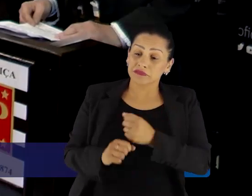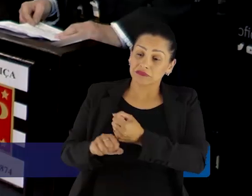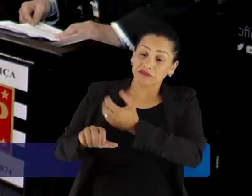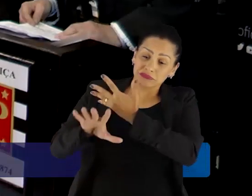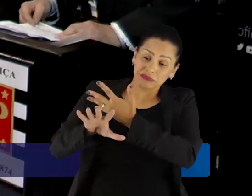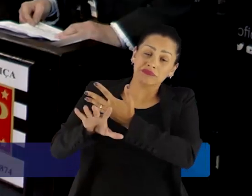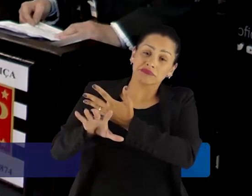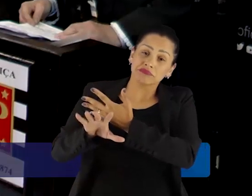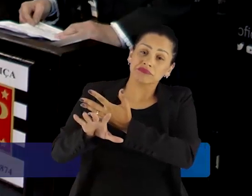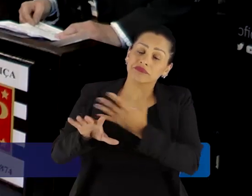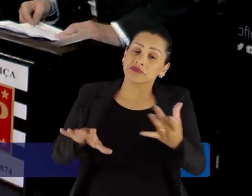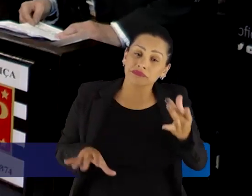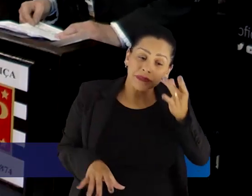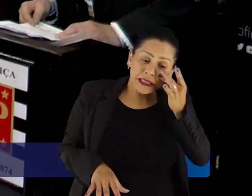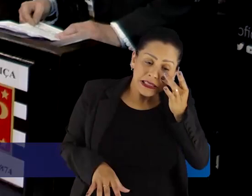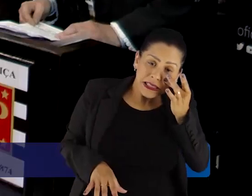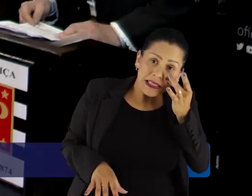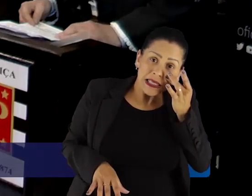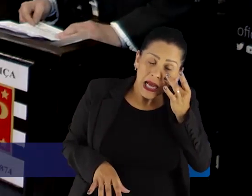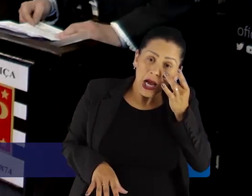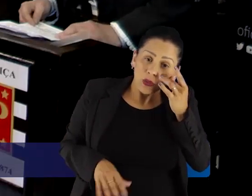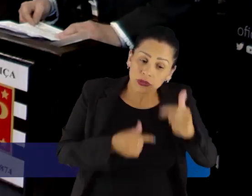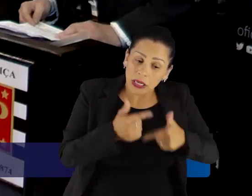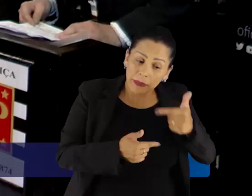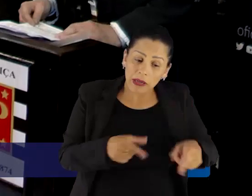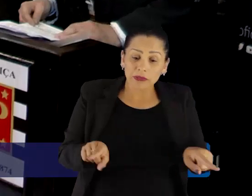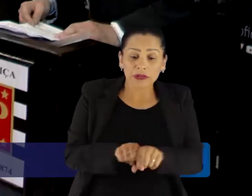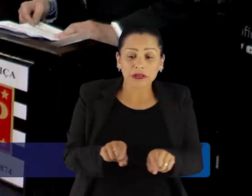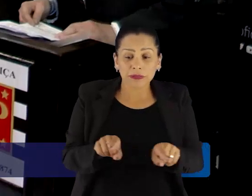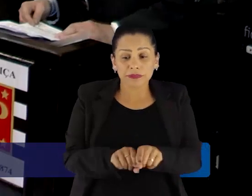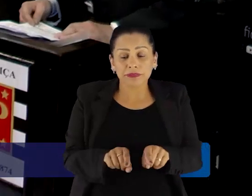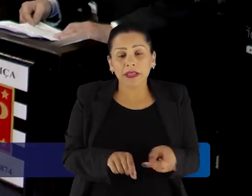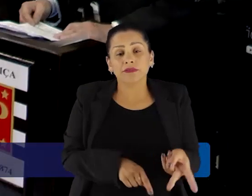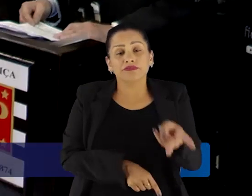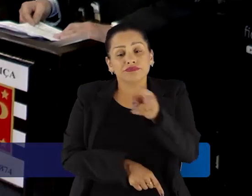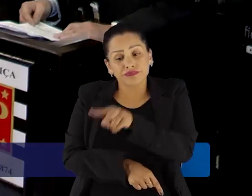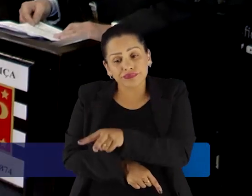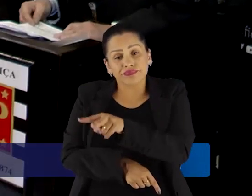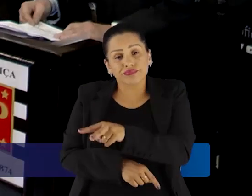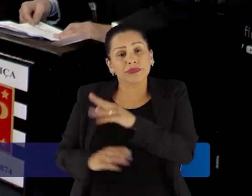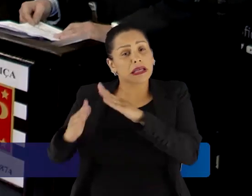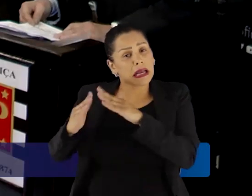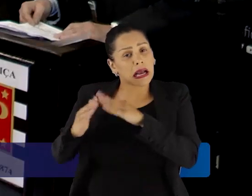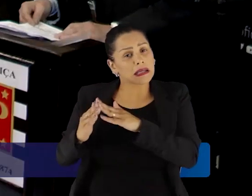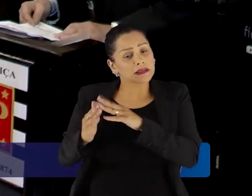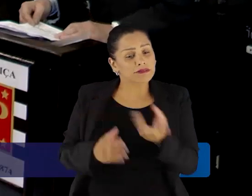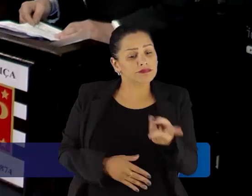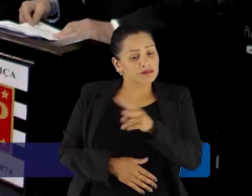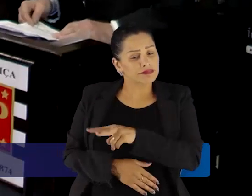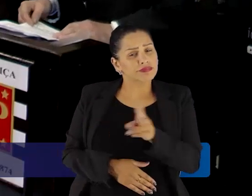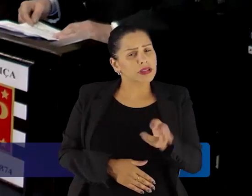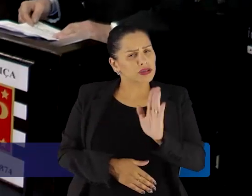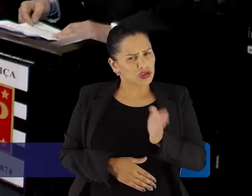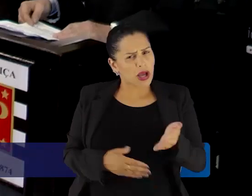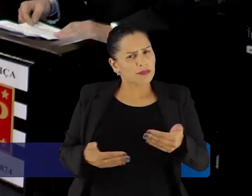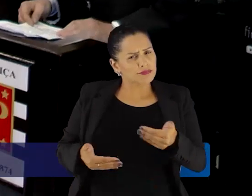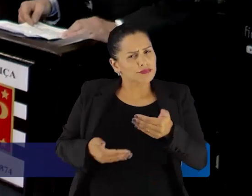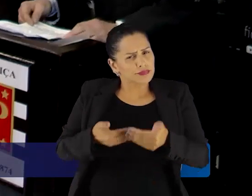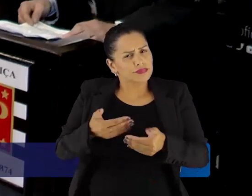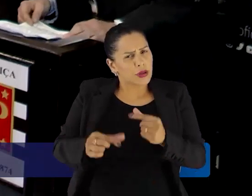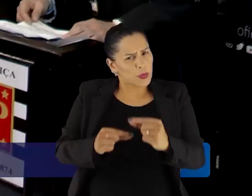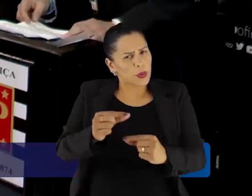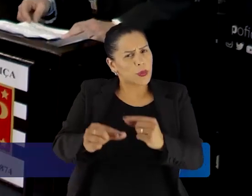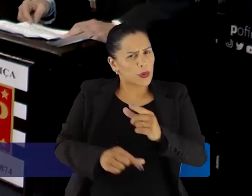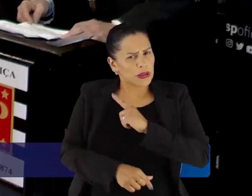trabalho telepresencial e o presencial aliás Como já vem sendo feito gradualmente pela atual gestão da